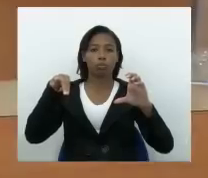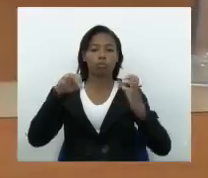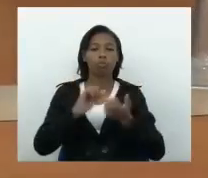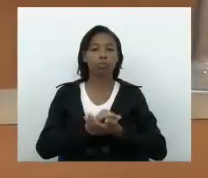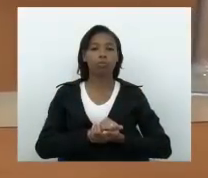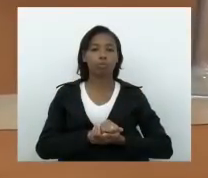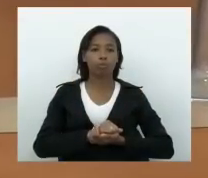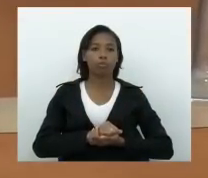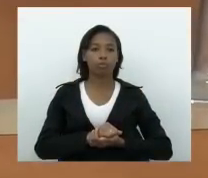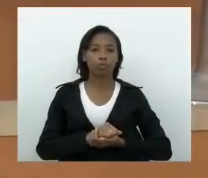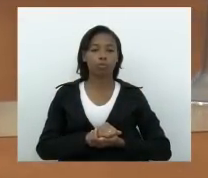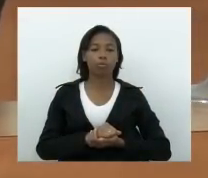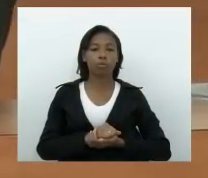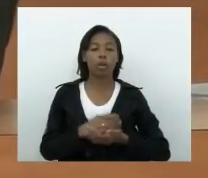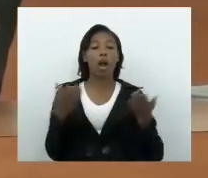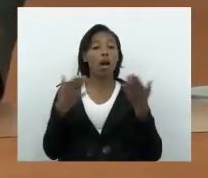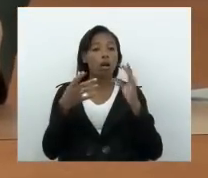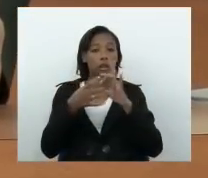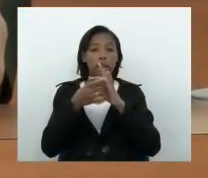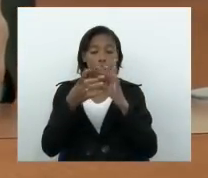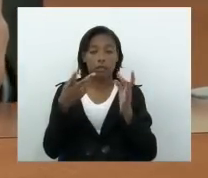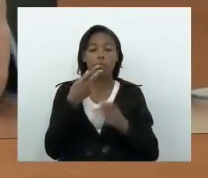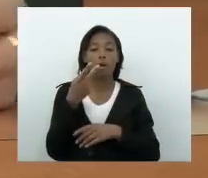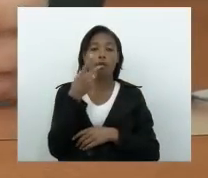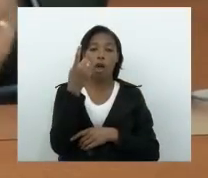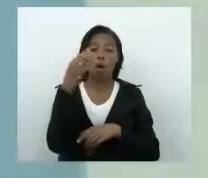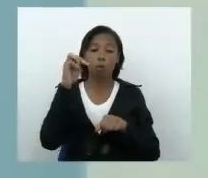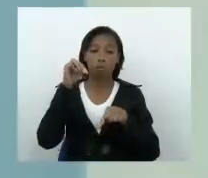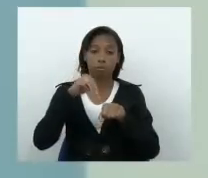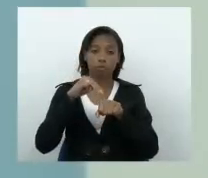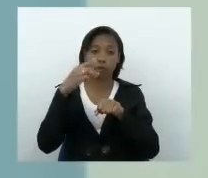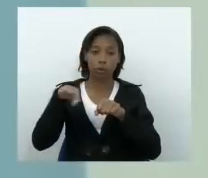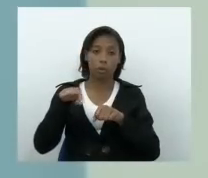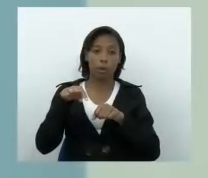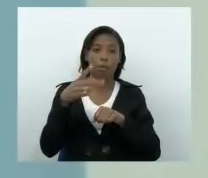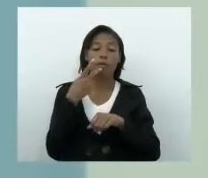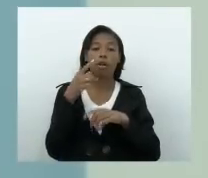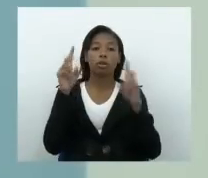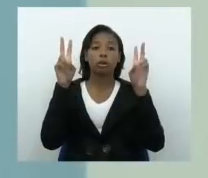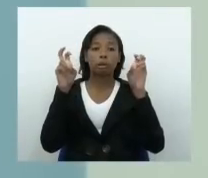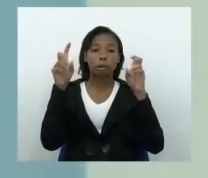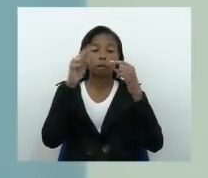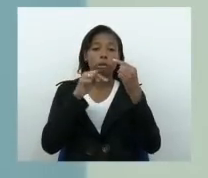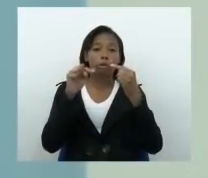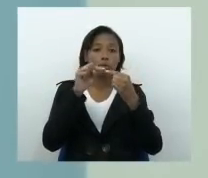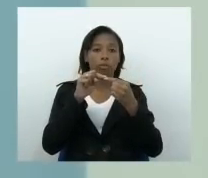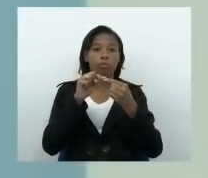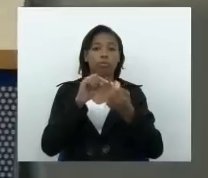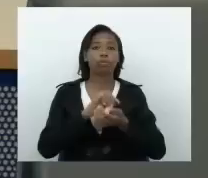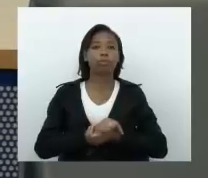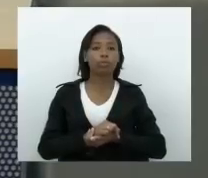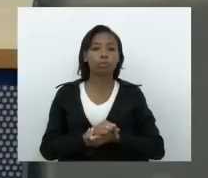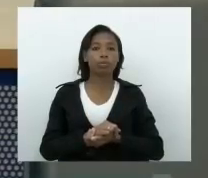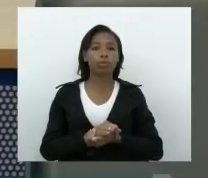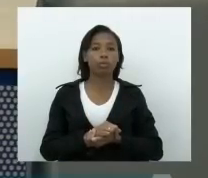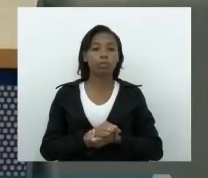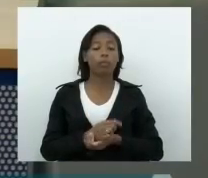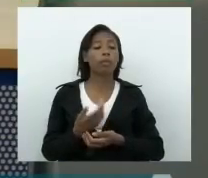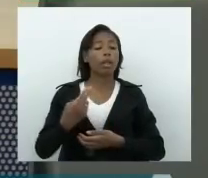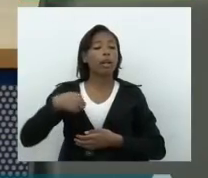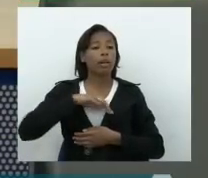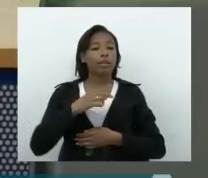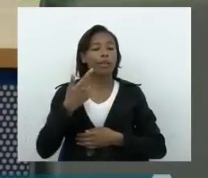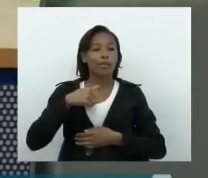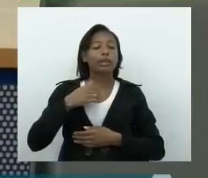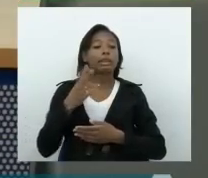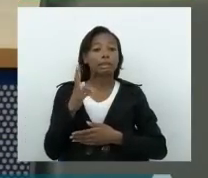PSOL. Candidato, o senhor tem 1 minuto e meio para suas considerações finais. Bem, a gente gosta sempre